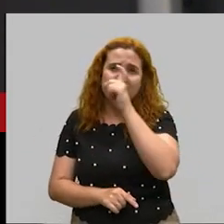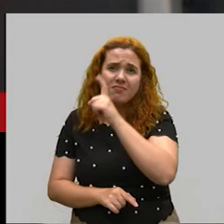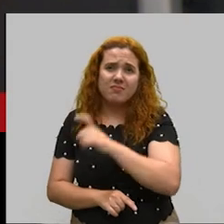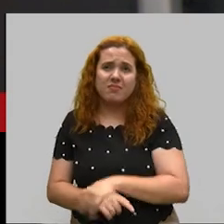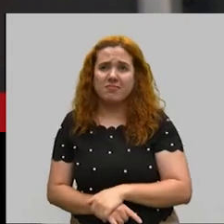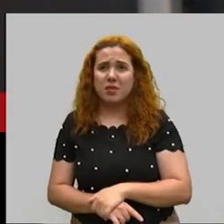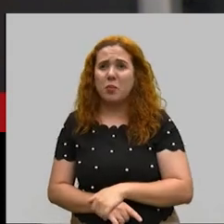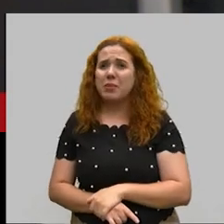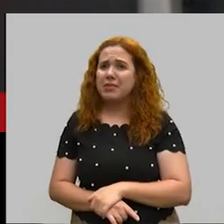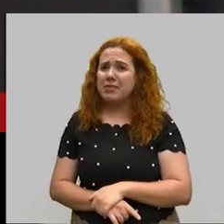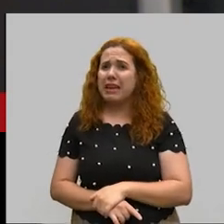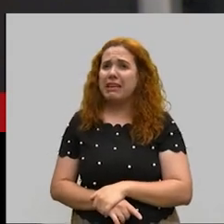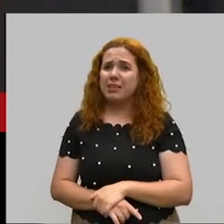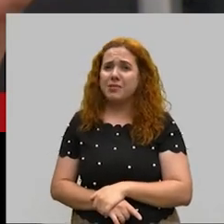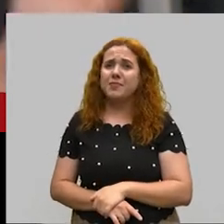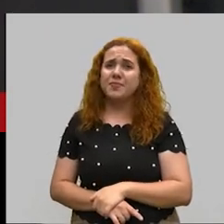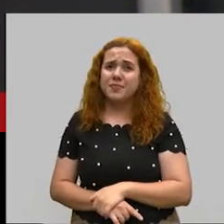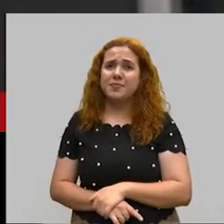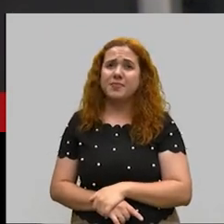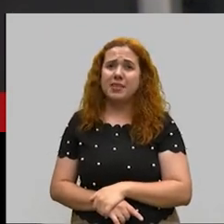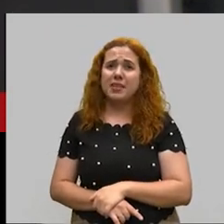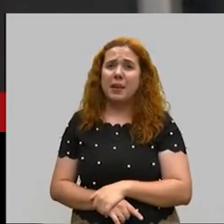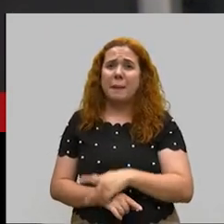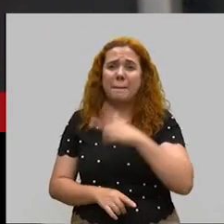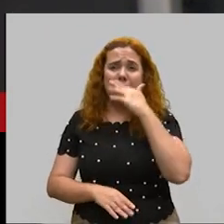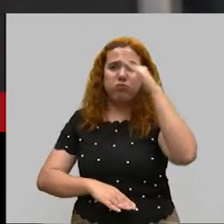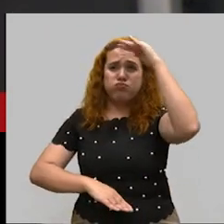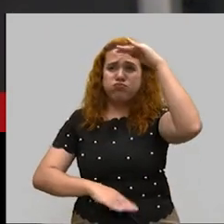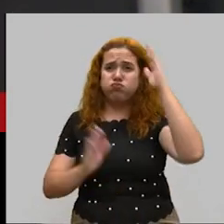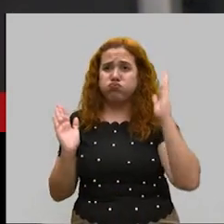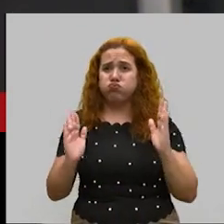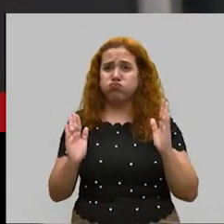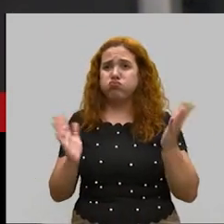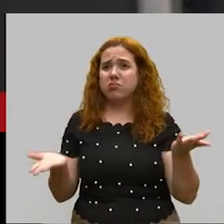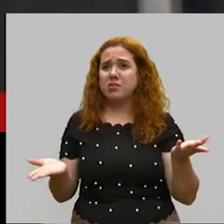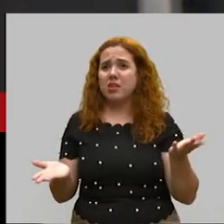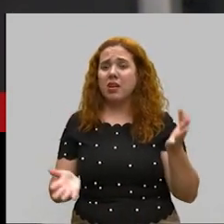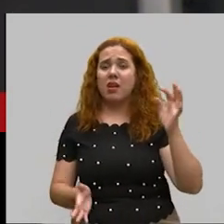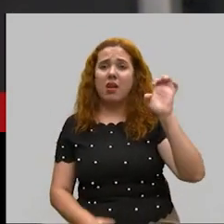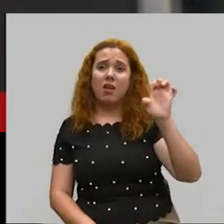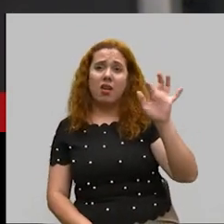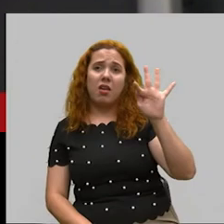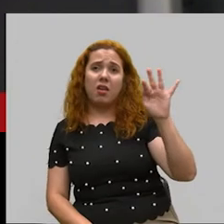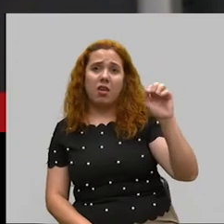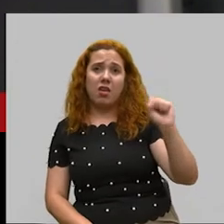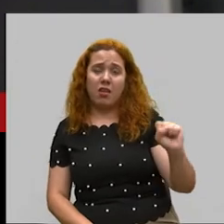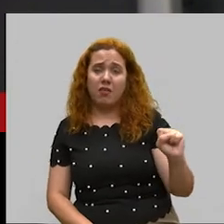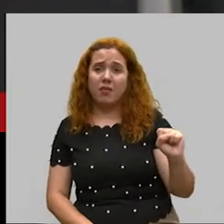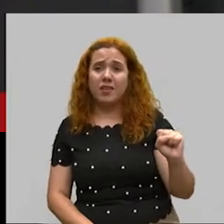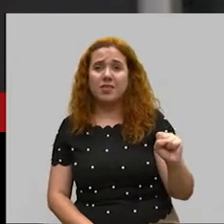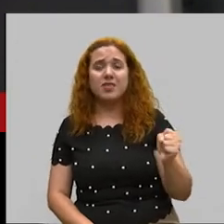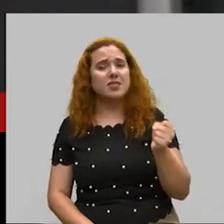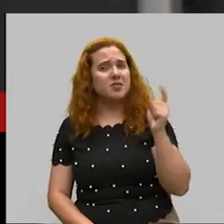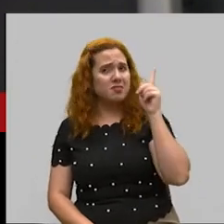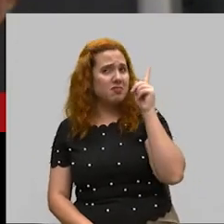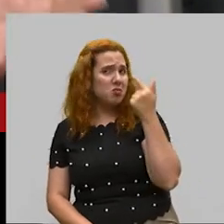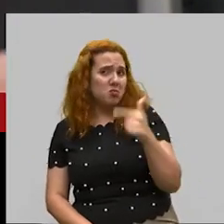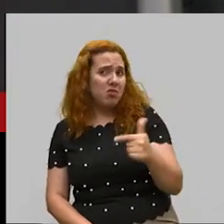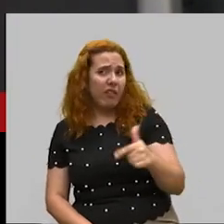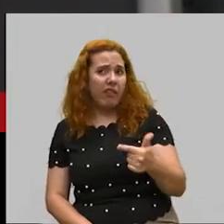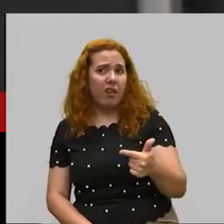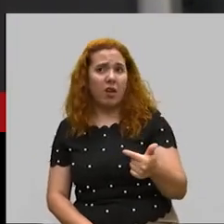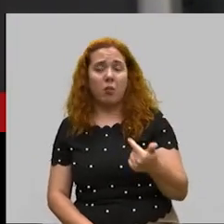de louco é muito in gestada coisa que as efas não sofrem eu acredito né porque tem